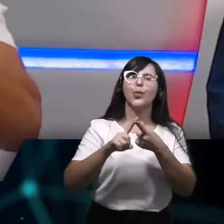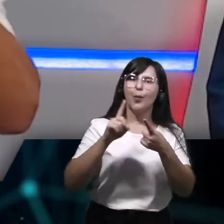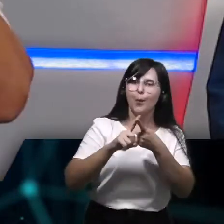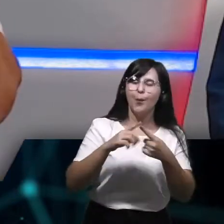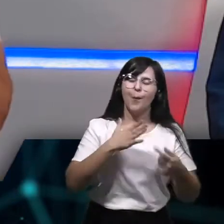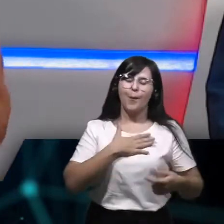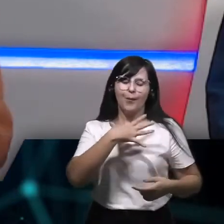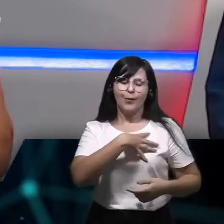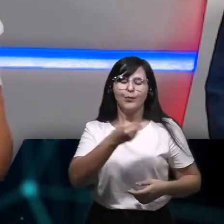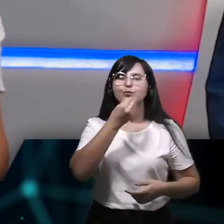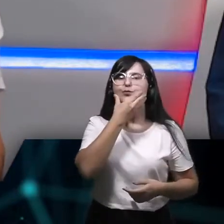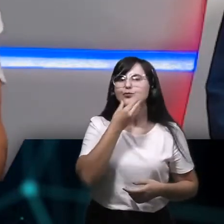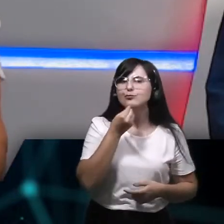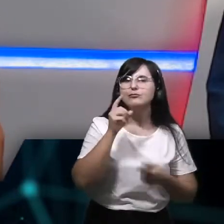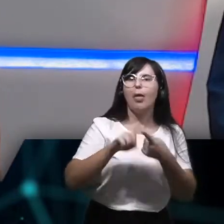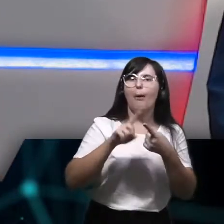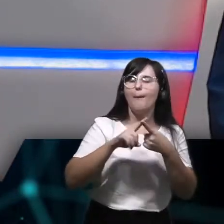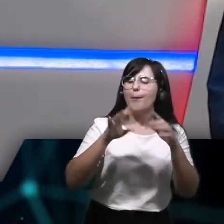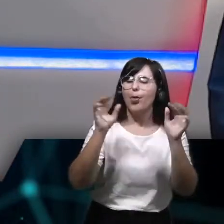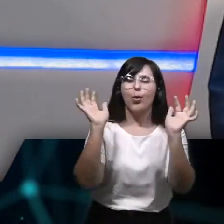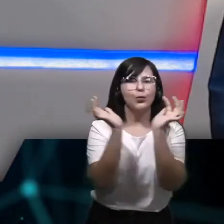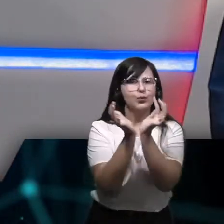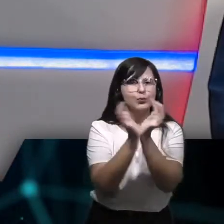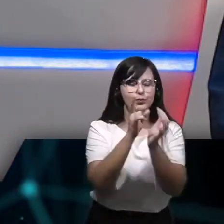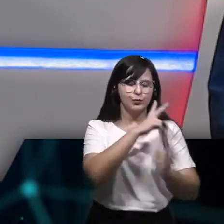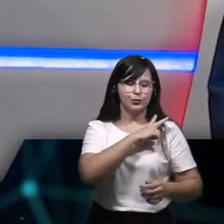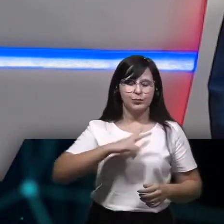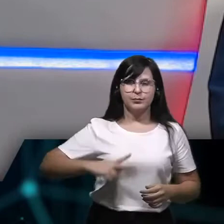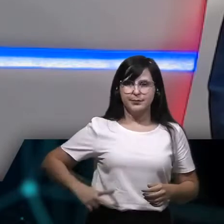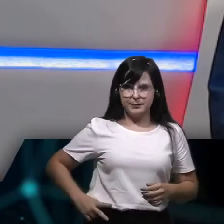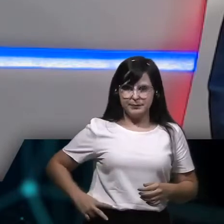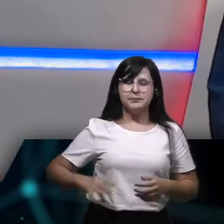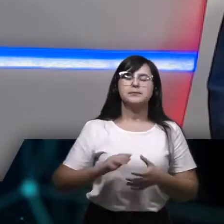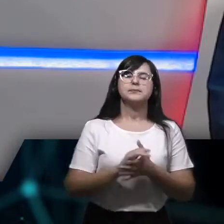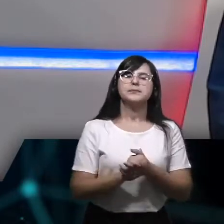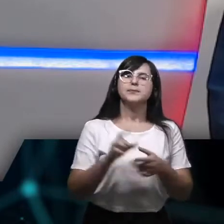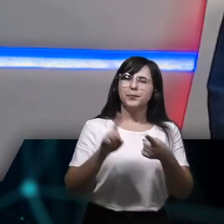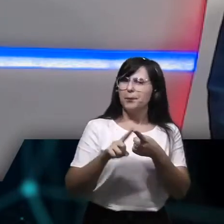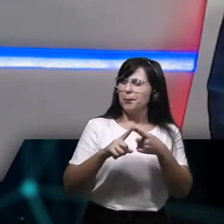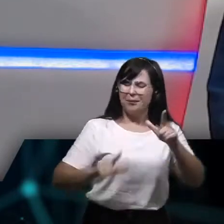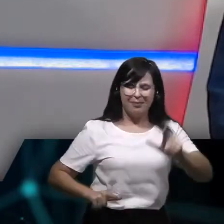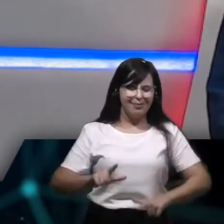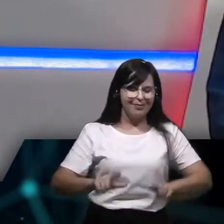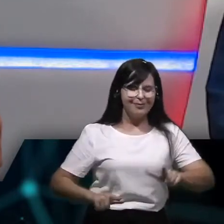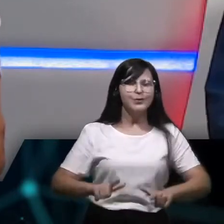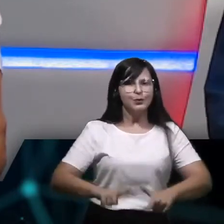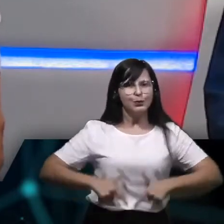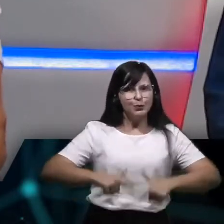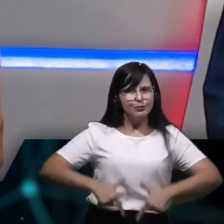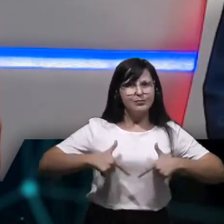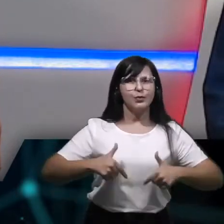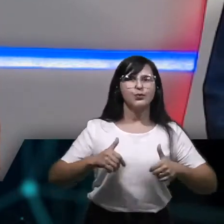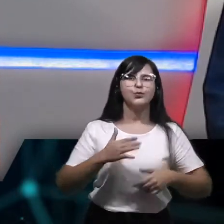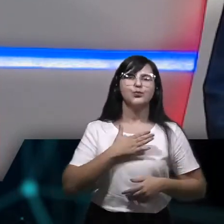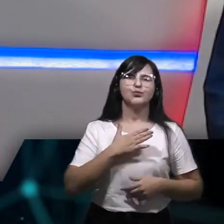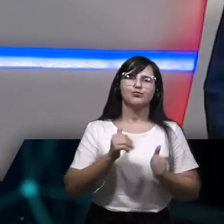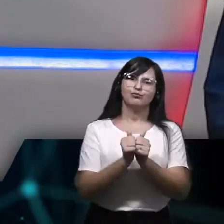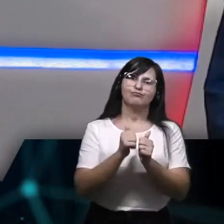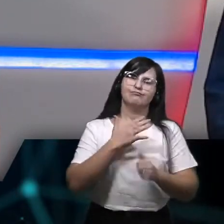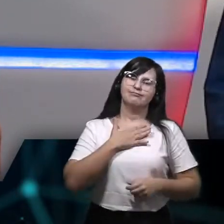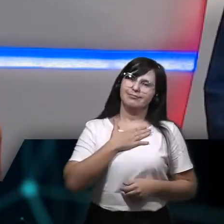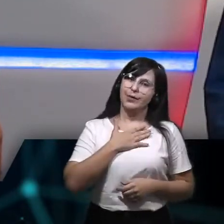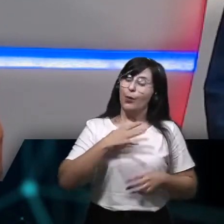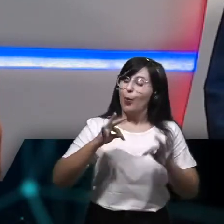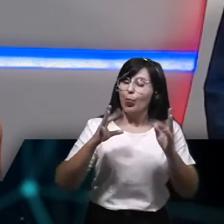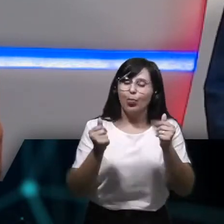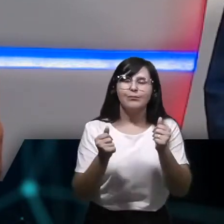Asfora, aos meus candidatos a vereadores, vereadoras, que têm trabalhado nessa luta conosco. Enfim, a